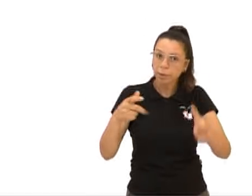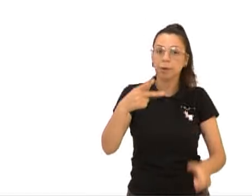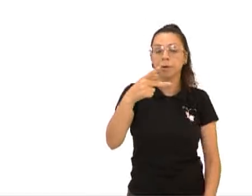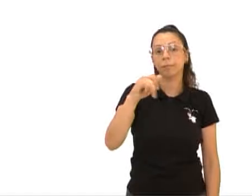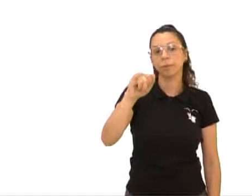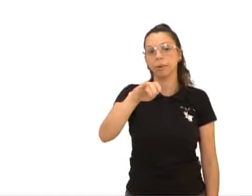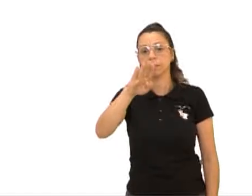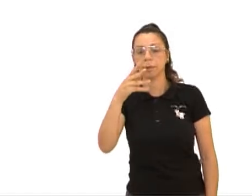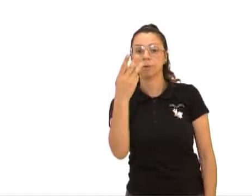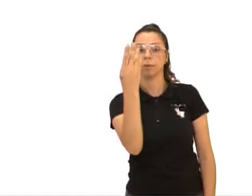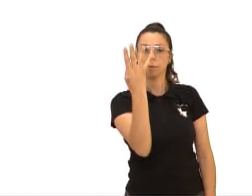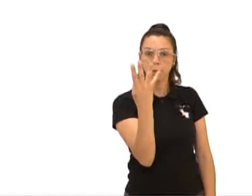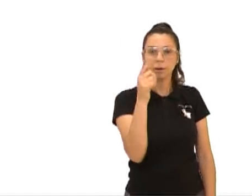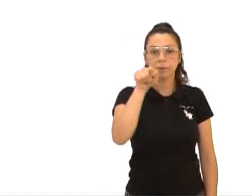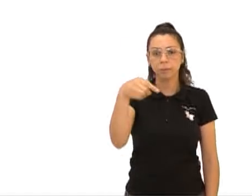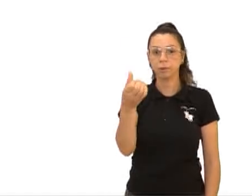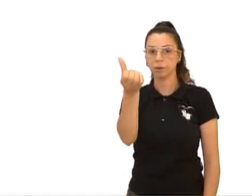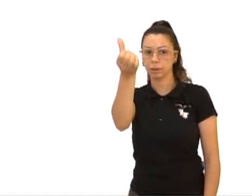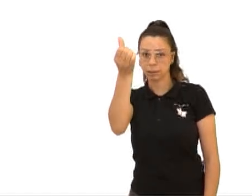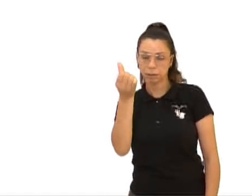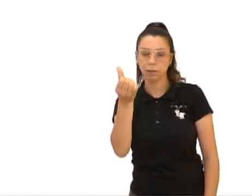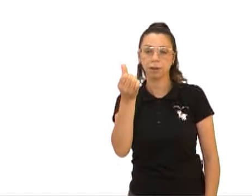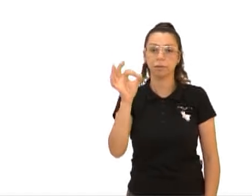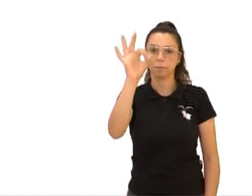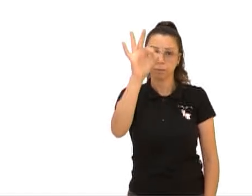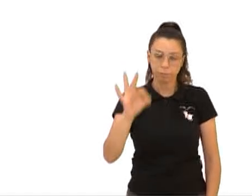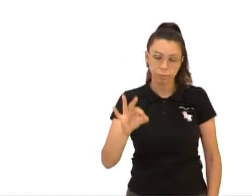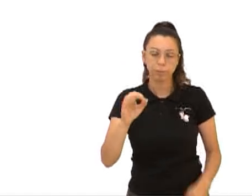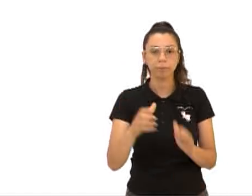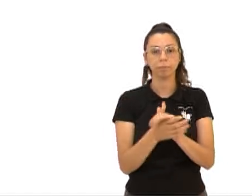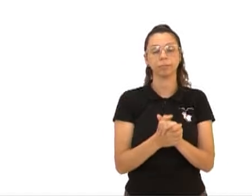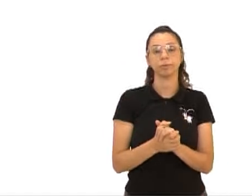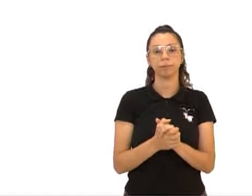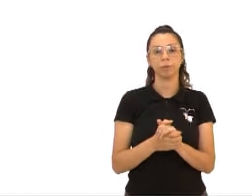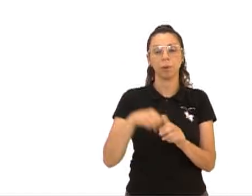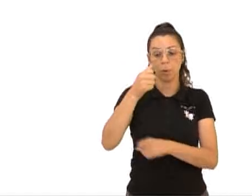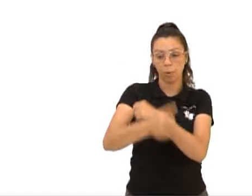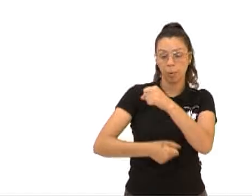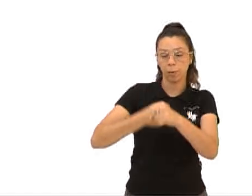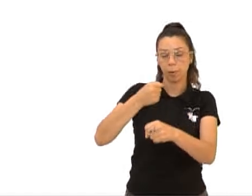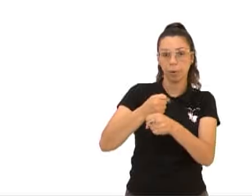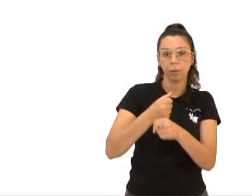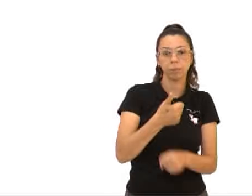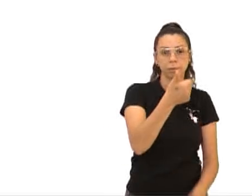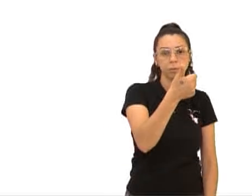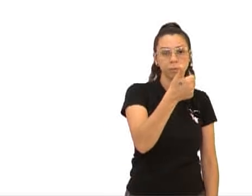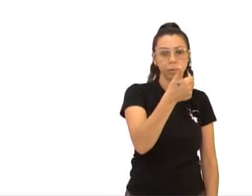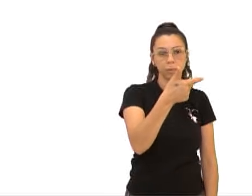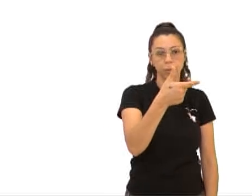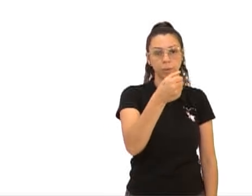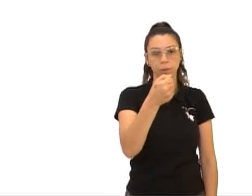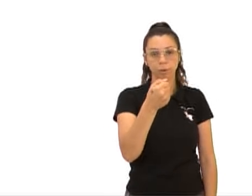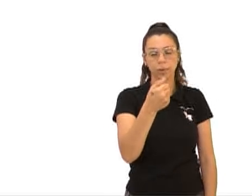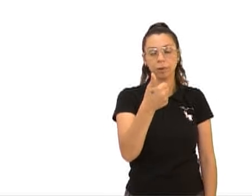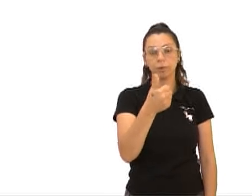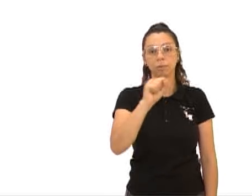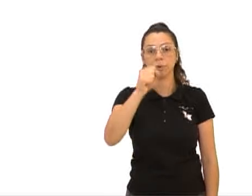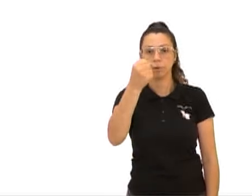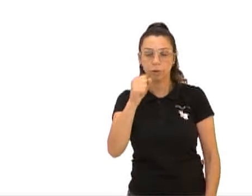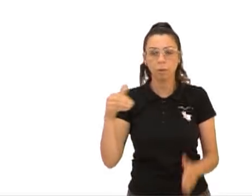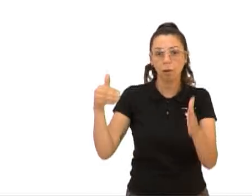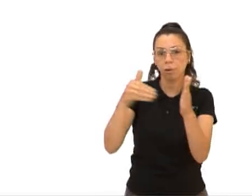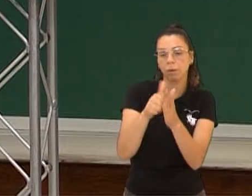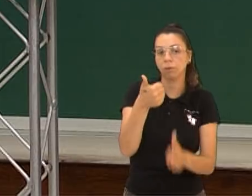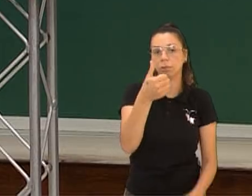de 4,6% entre 2000 e 2018 cresceu, o Produto Interno Bruto. Esse desempenho foi melhor do que